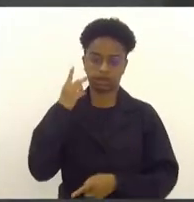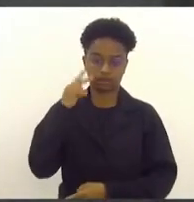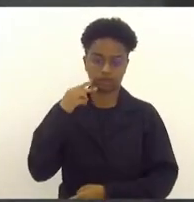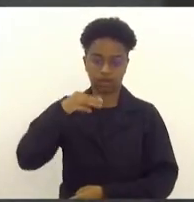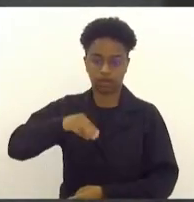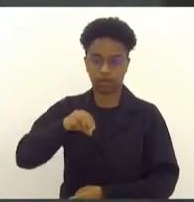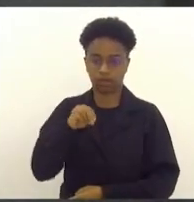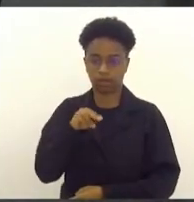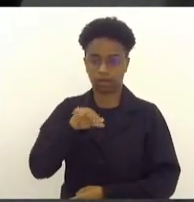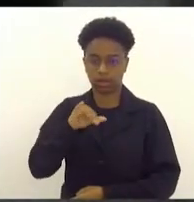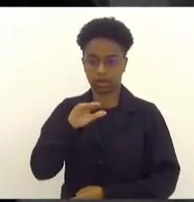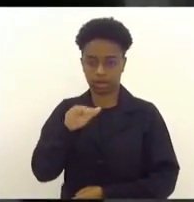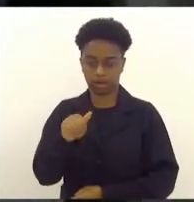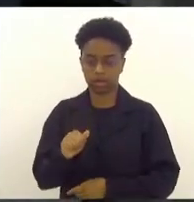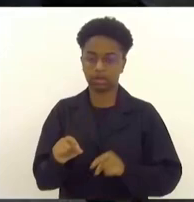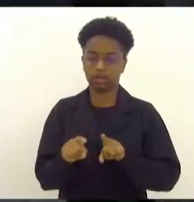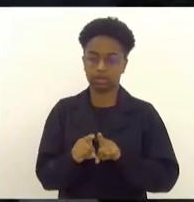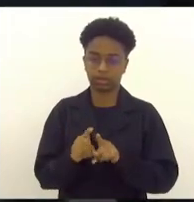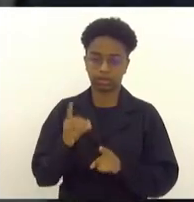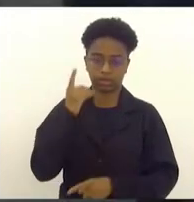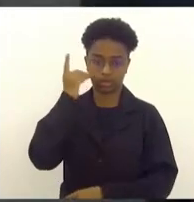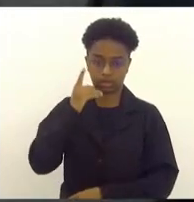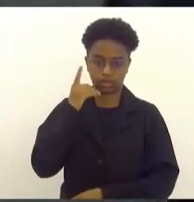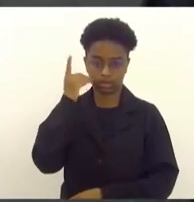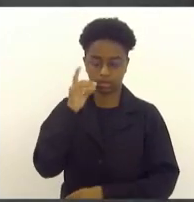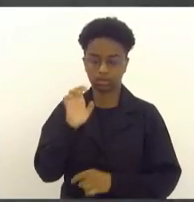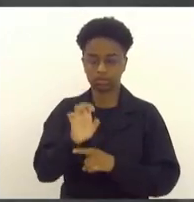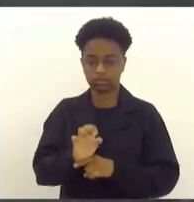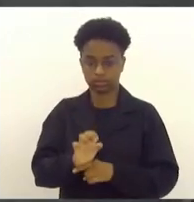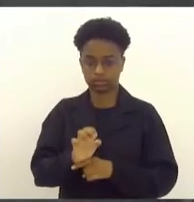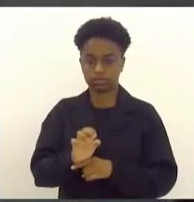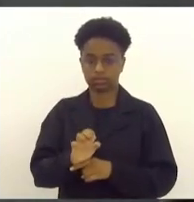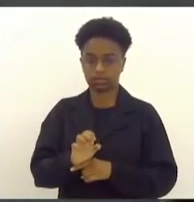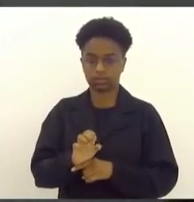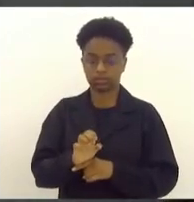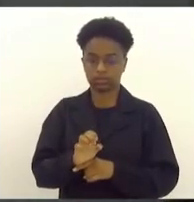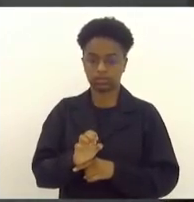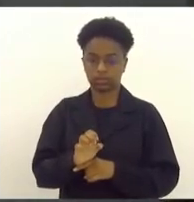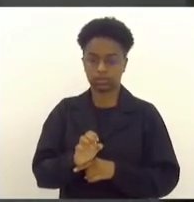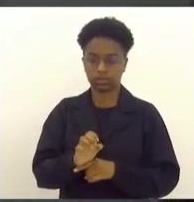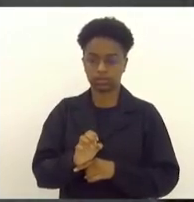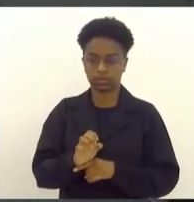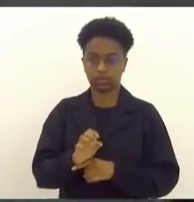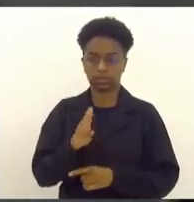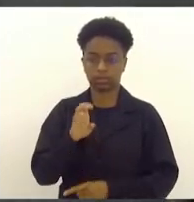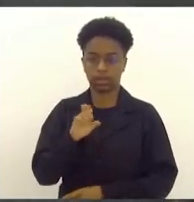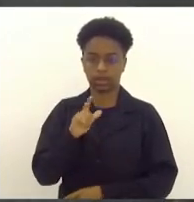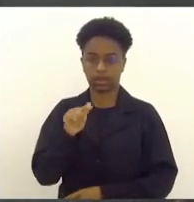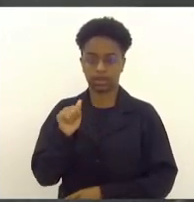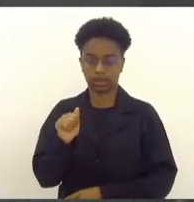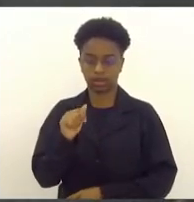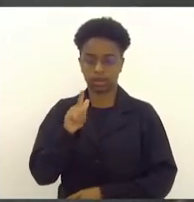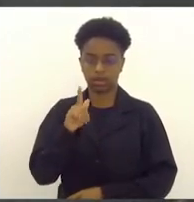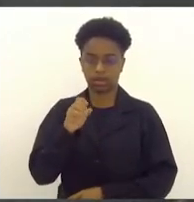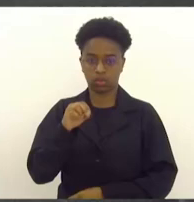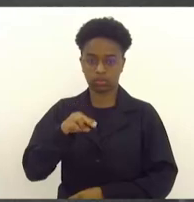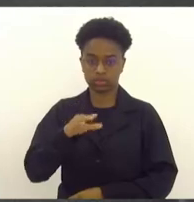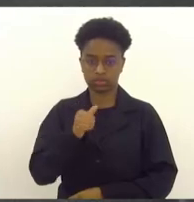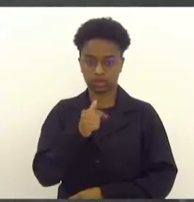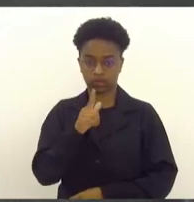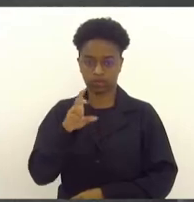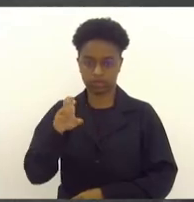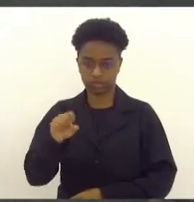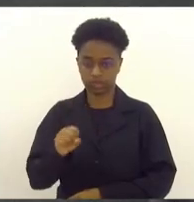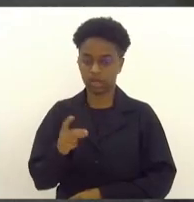Mônica Benício e também a deputa Estadual do nosso partido Bela Gonçalves as duas receberam